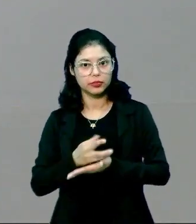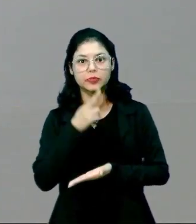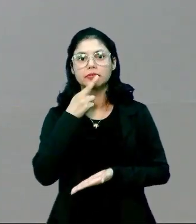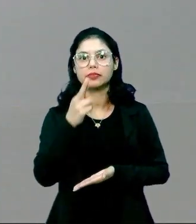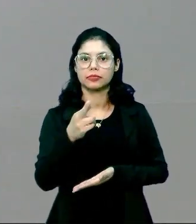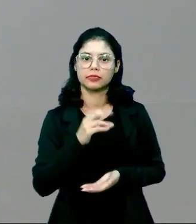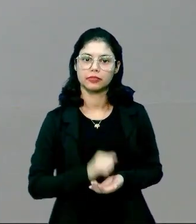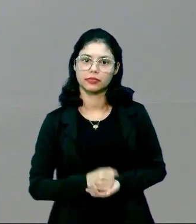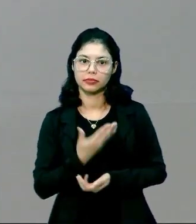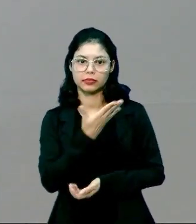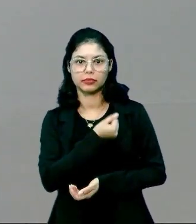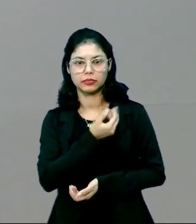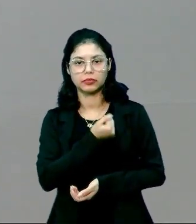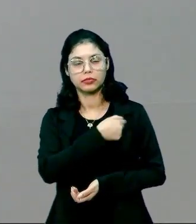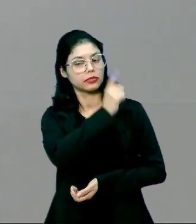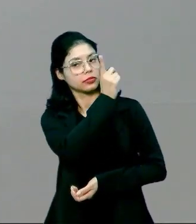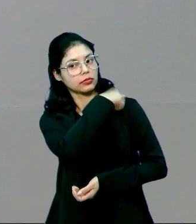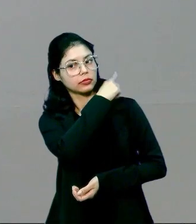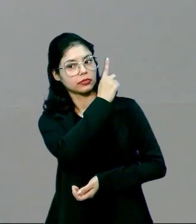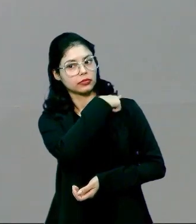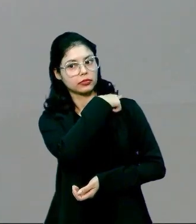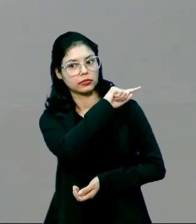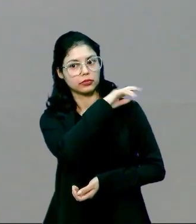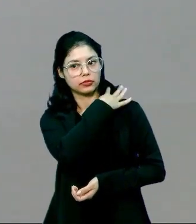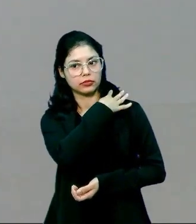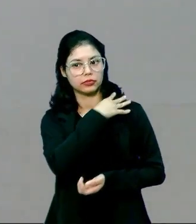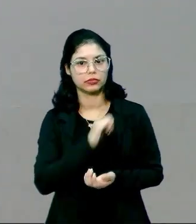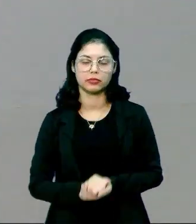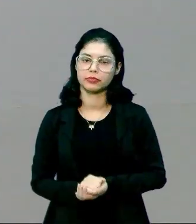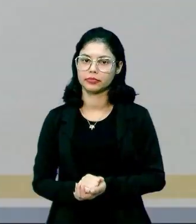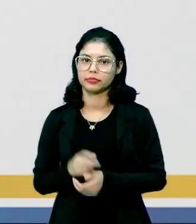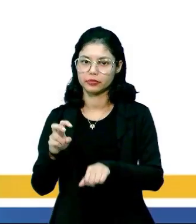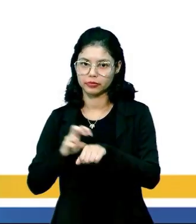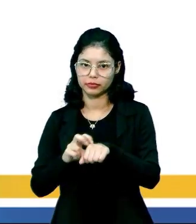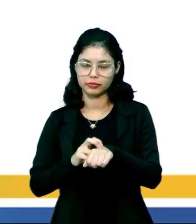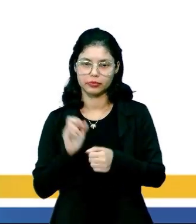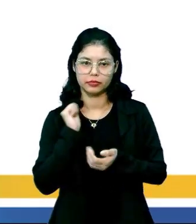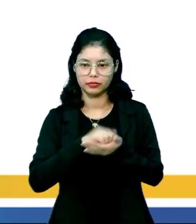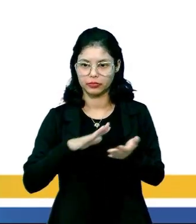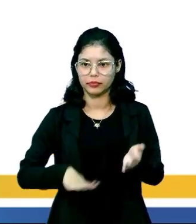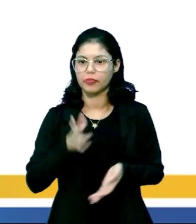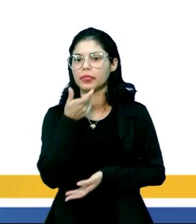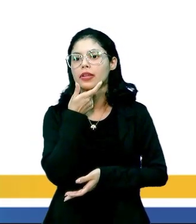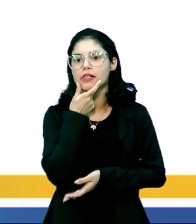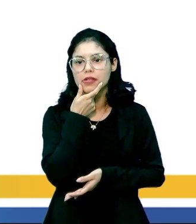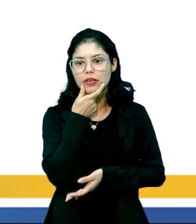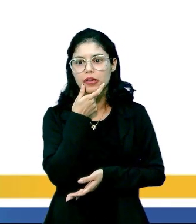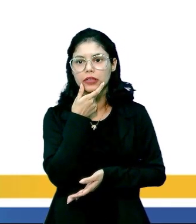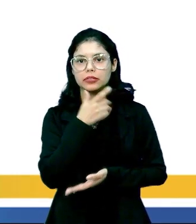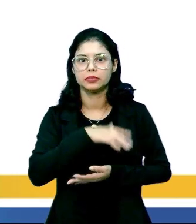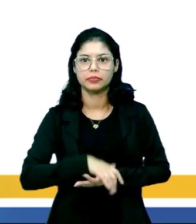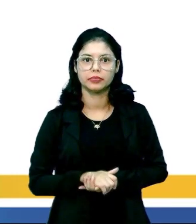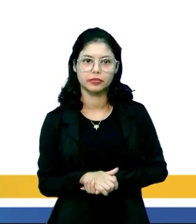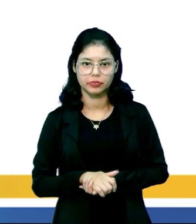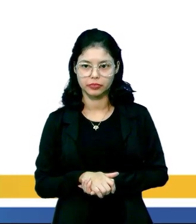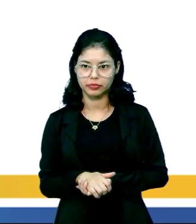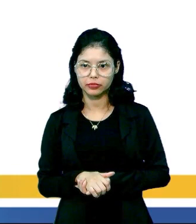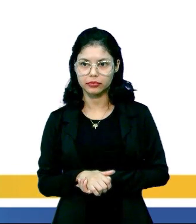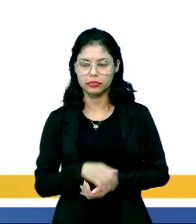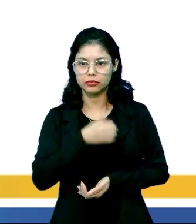Enem número um da capinha verde e vai abrir as atividades lá na folha na